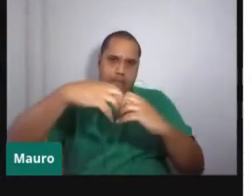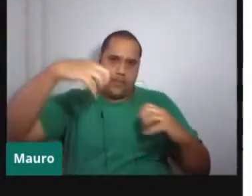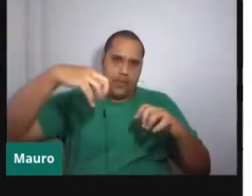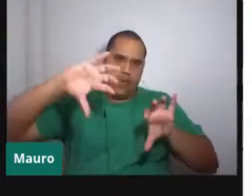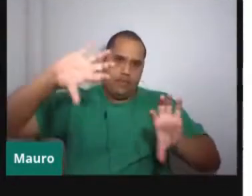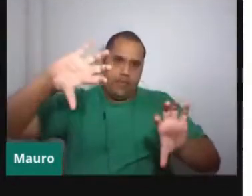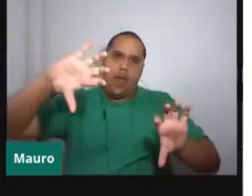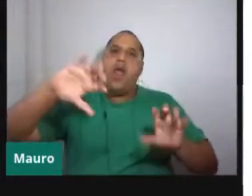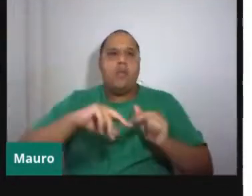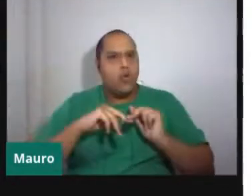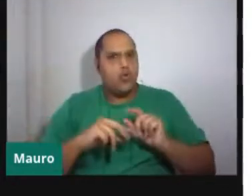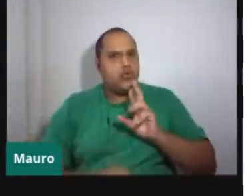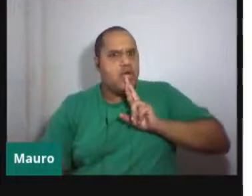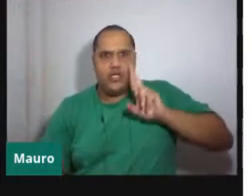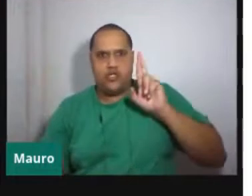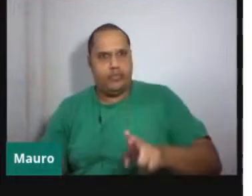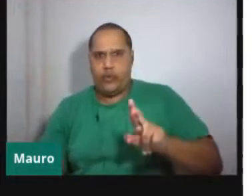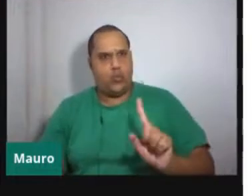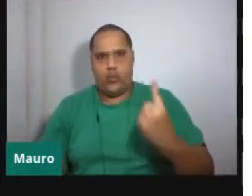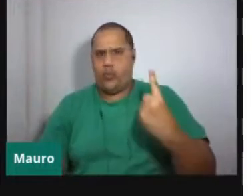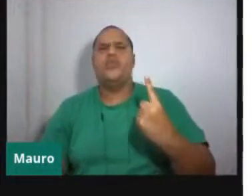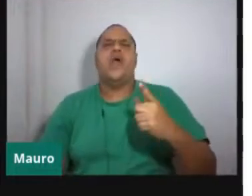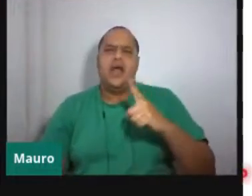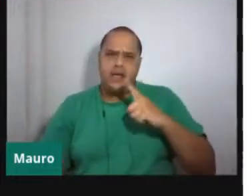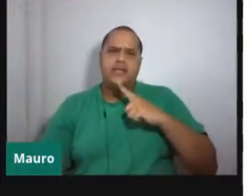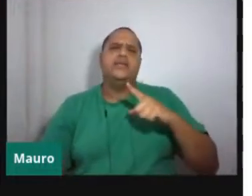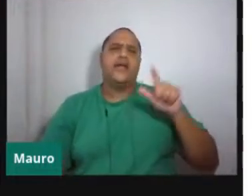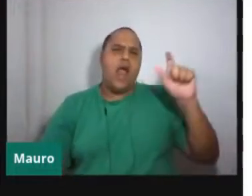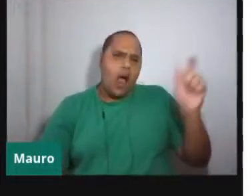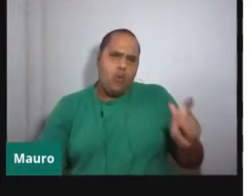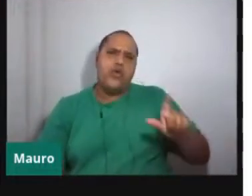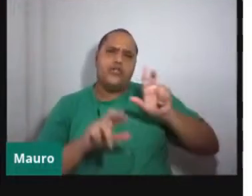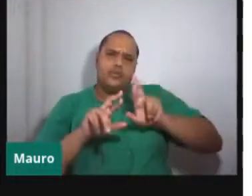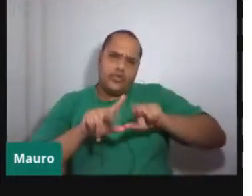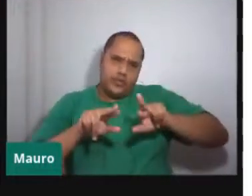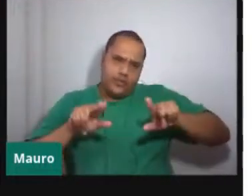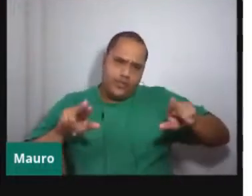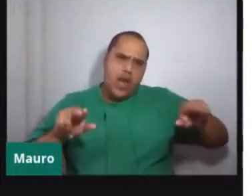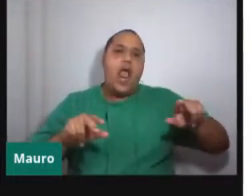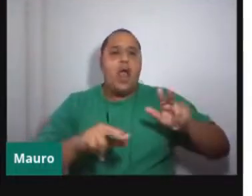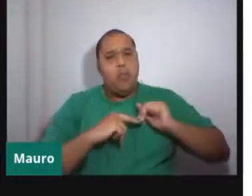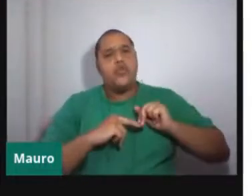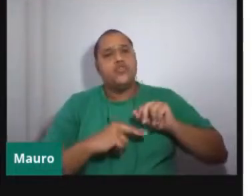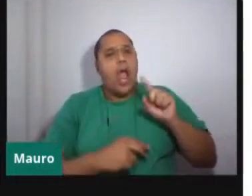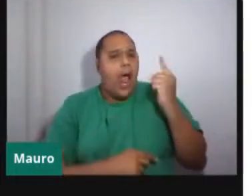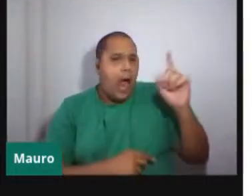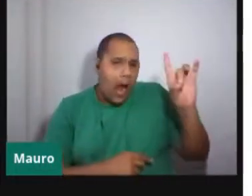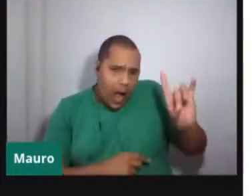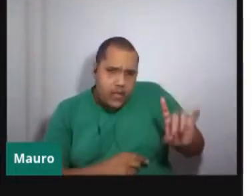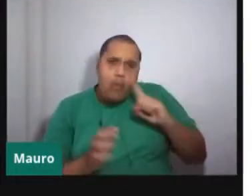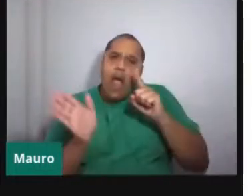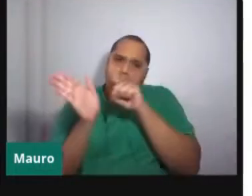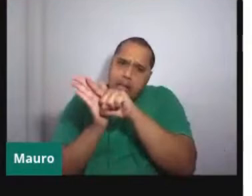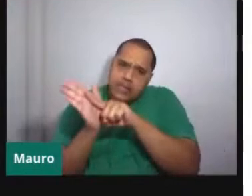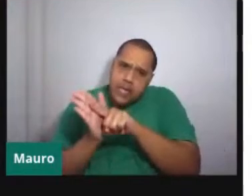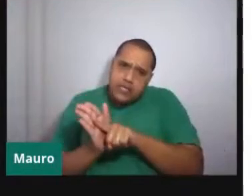Essa solução não é única, cada algoritmo, né, há vários algoritmos diferentes, então cada algoritmo vai achar diferentes soluções, mas se eu